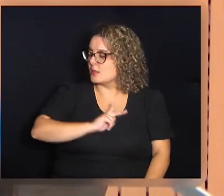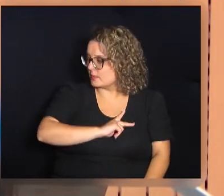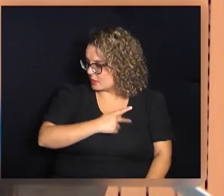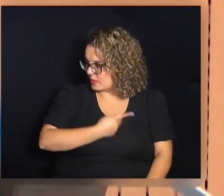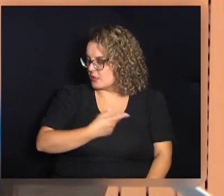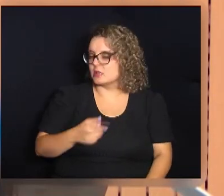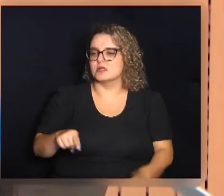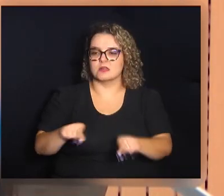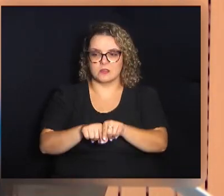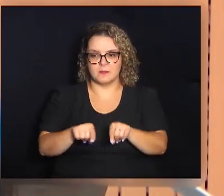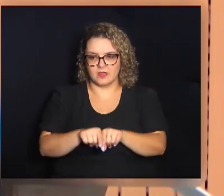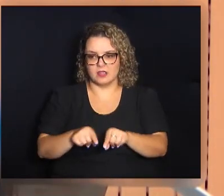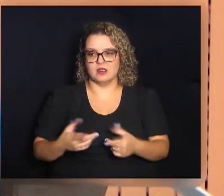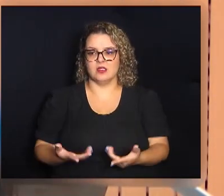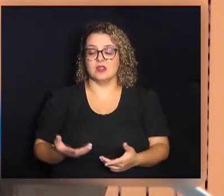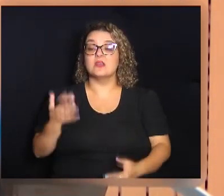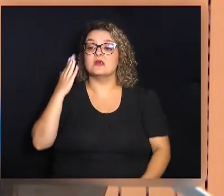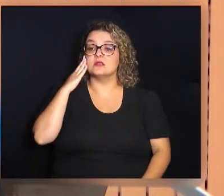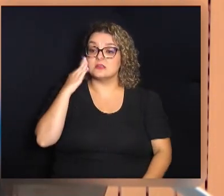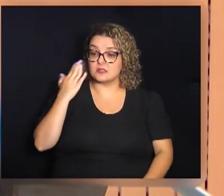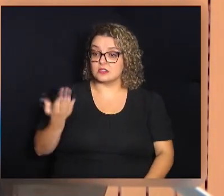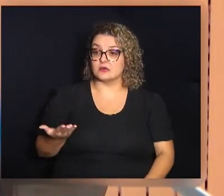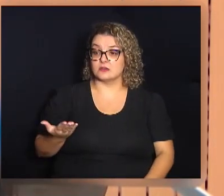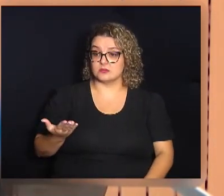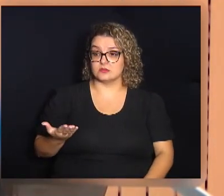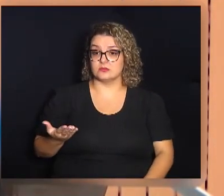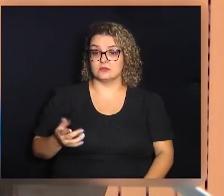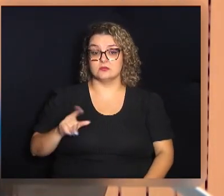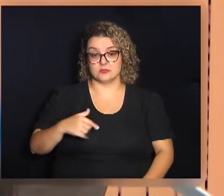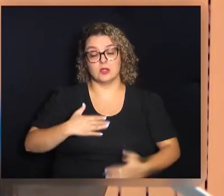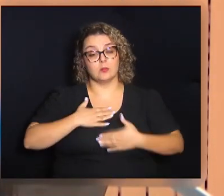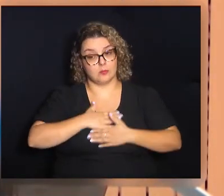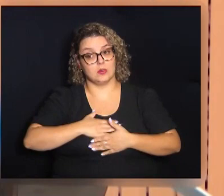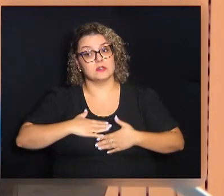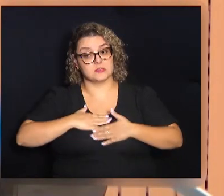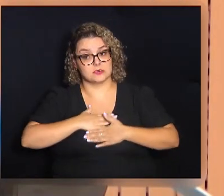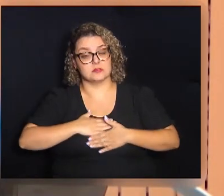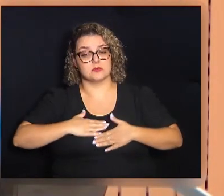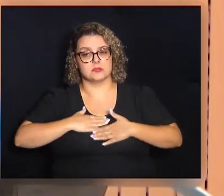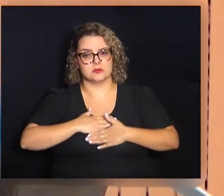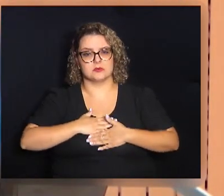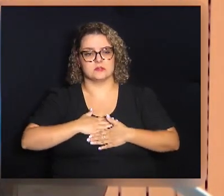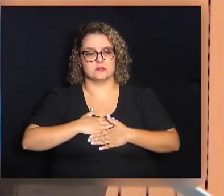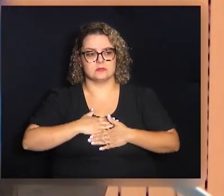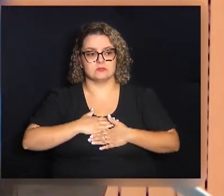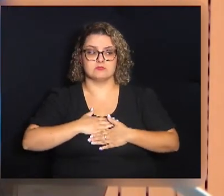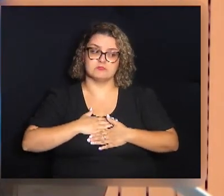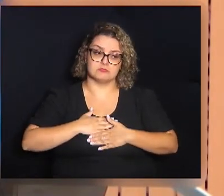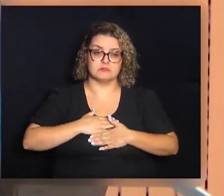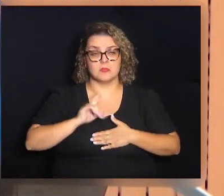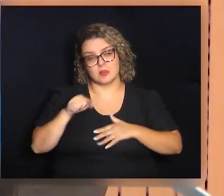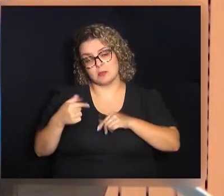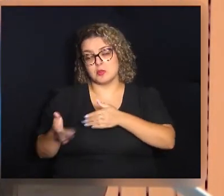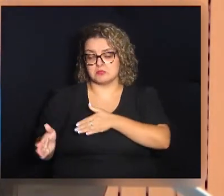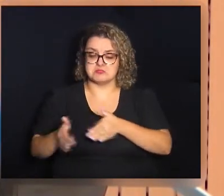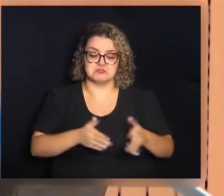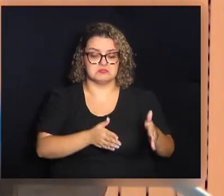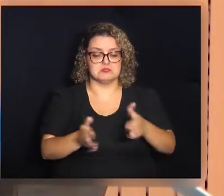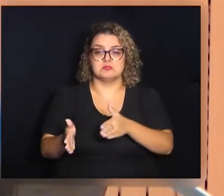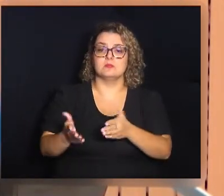Haddad, e entendo que é uma satisfação muito grande, que mesmo que por outros caminhos, mas